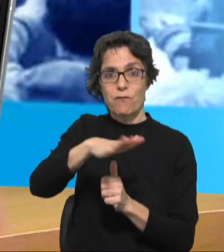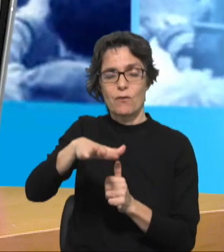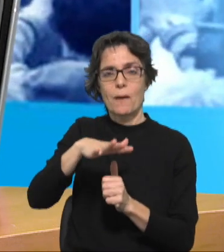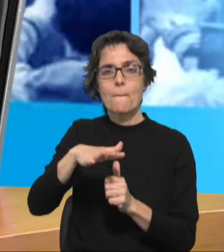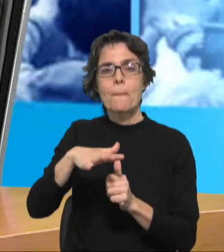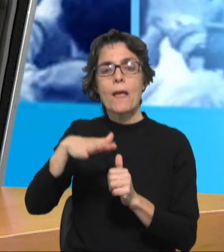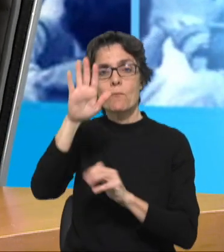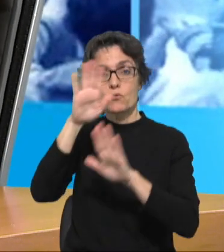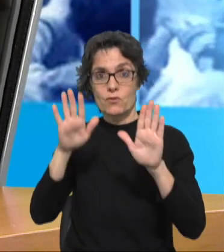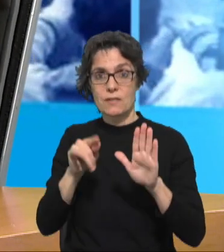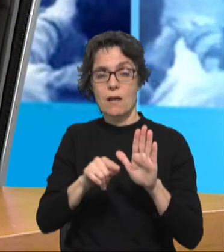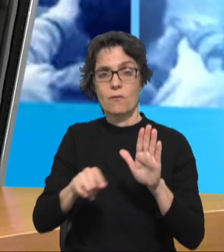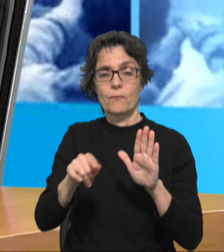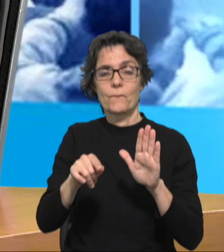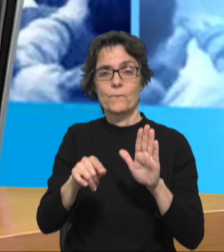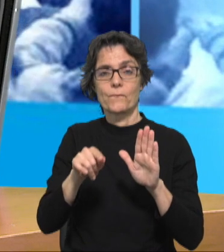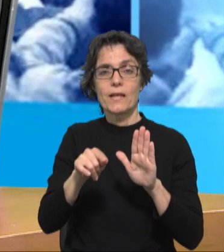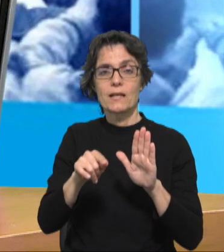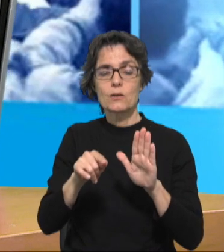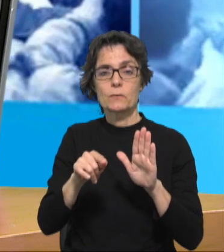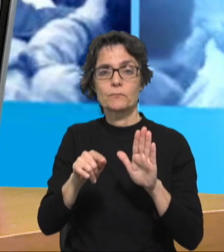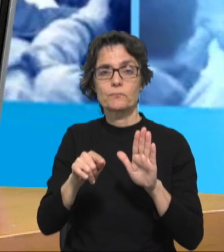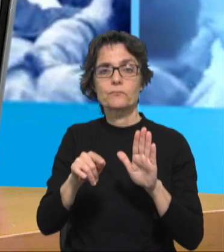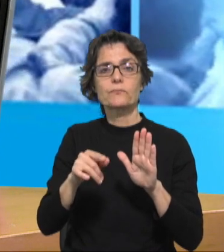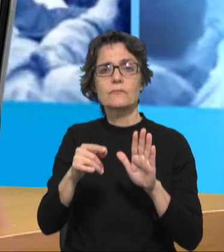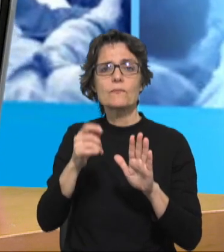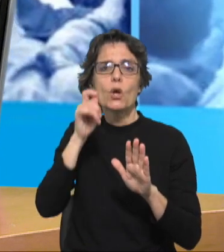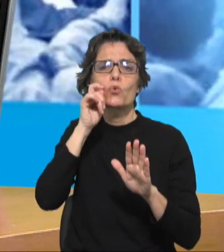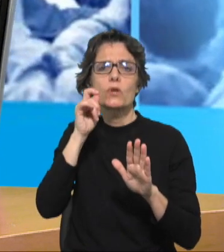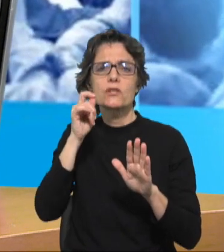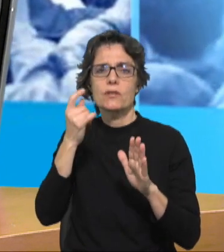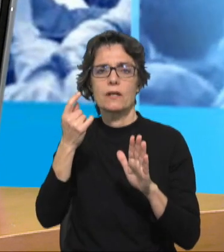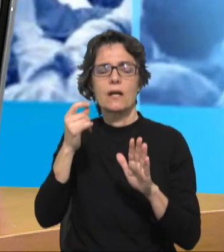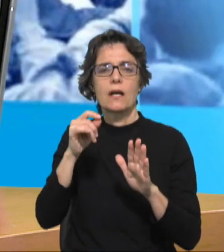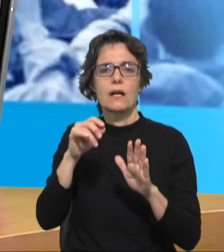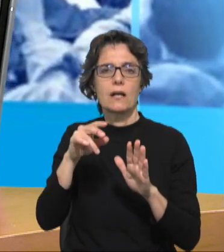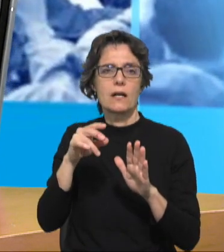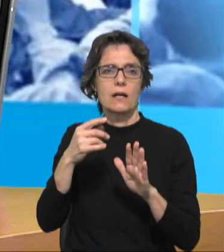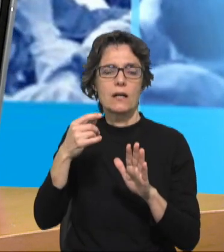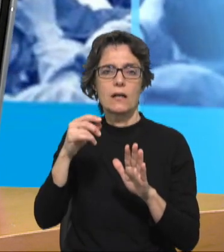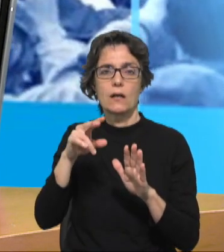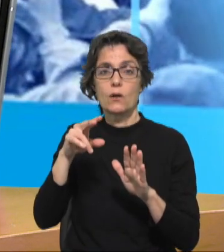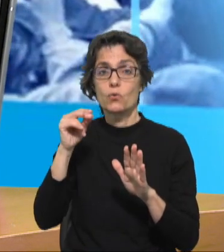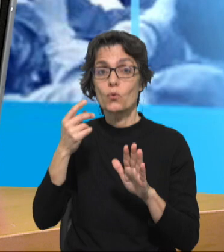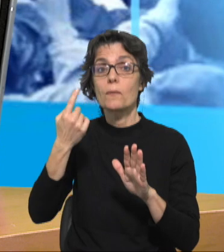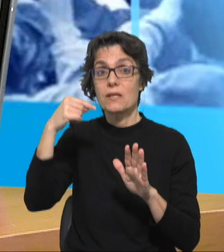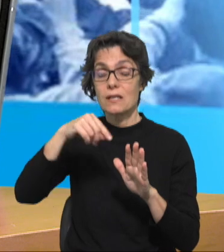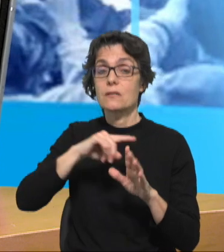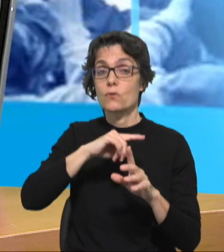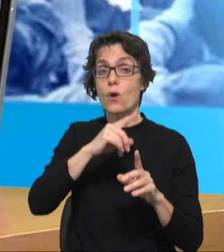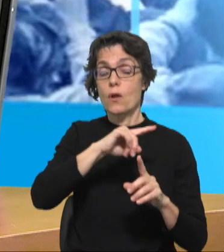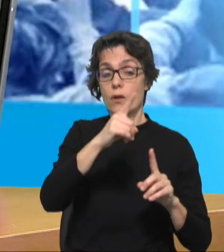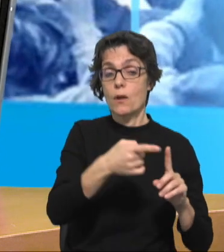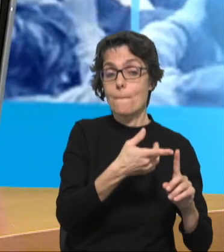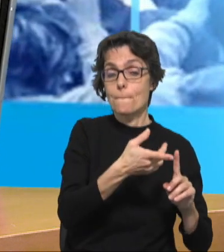pouco conhecida, que não está habitualmente aberta aos turistas e agora vai estar, de 19 de março a 22 de maio. Com